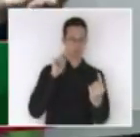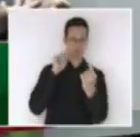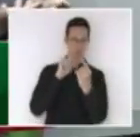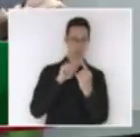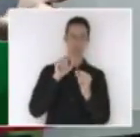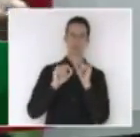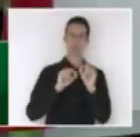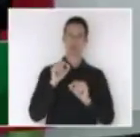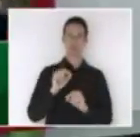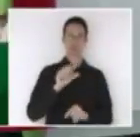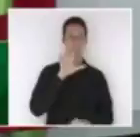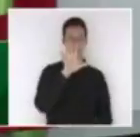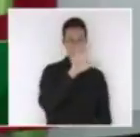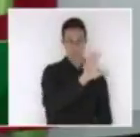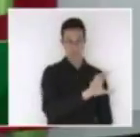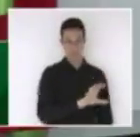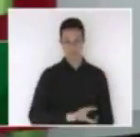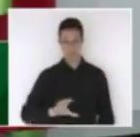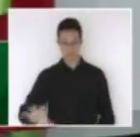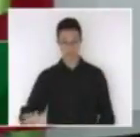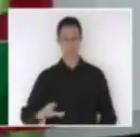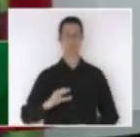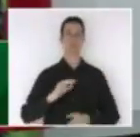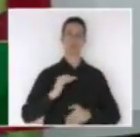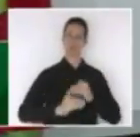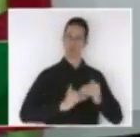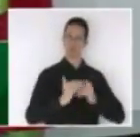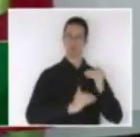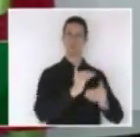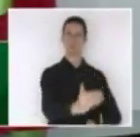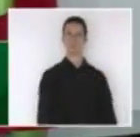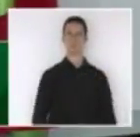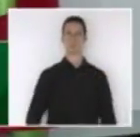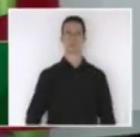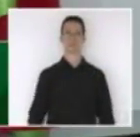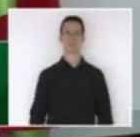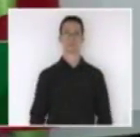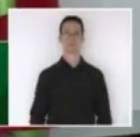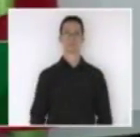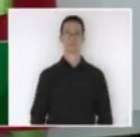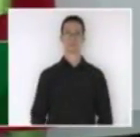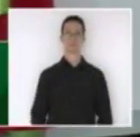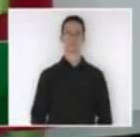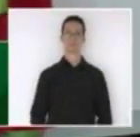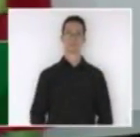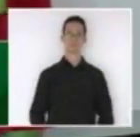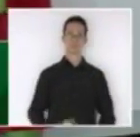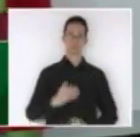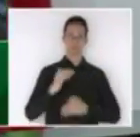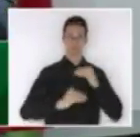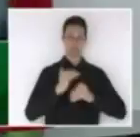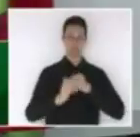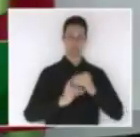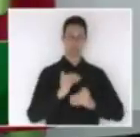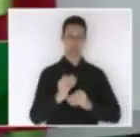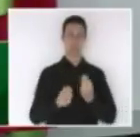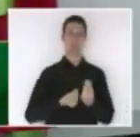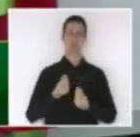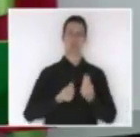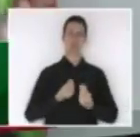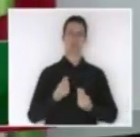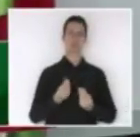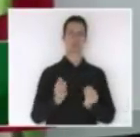para as regiões do estado. Ora, o desenvolvimento se dá pelos trabalhadores,